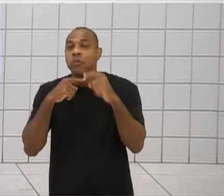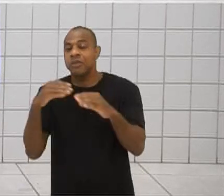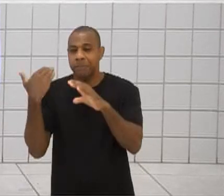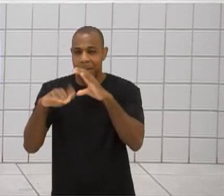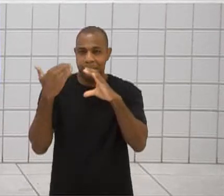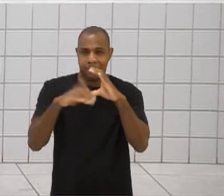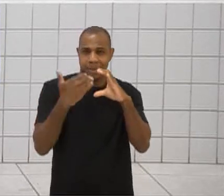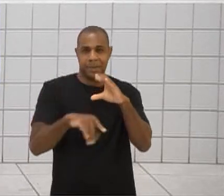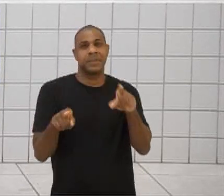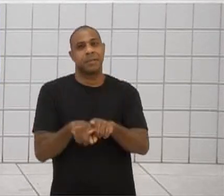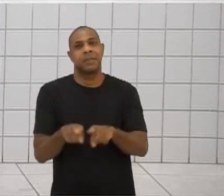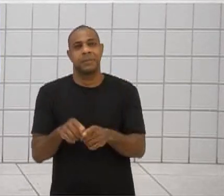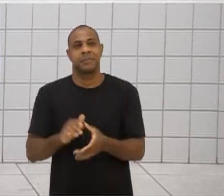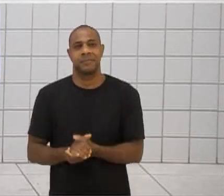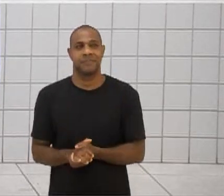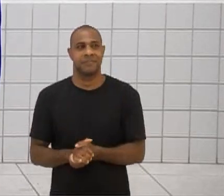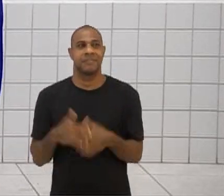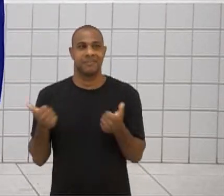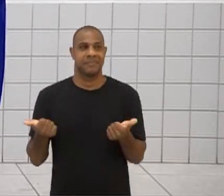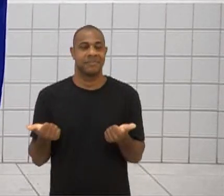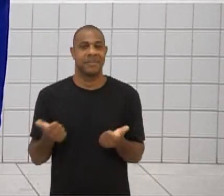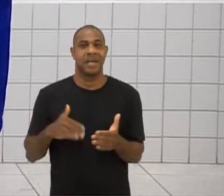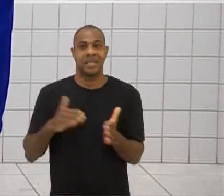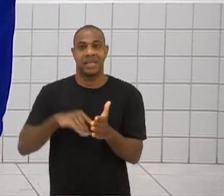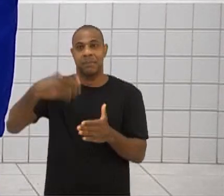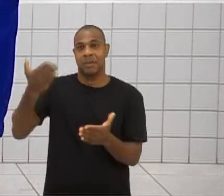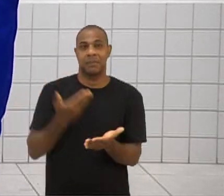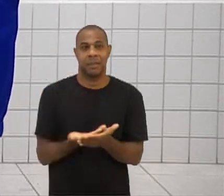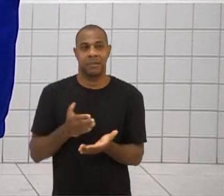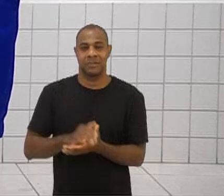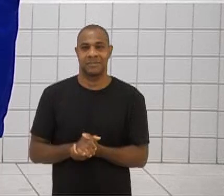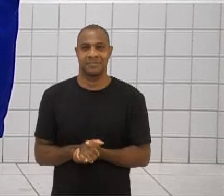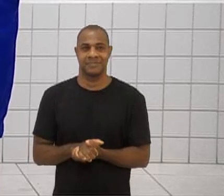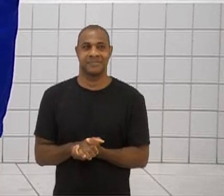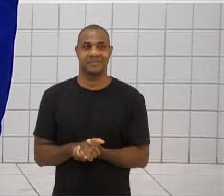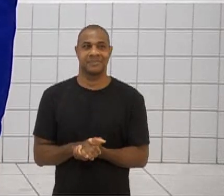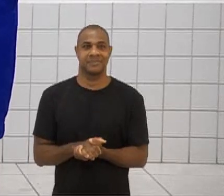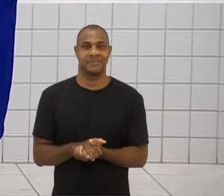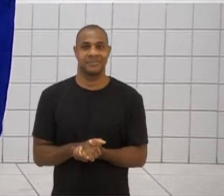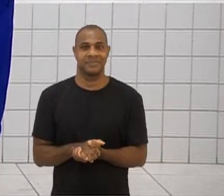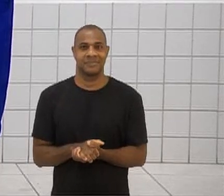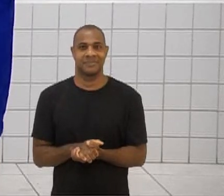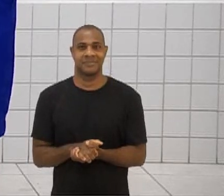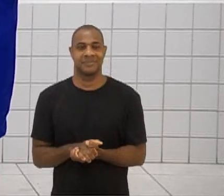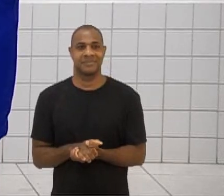para nós, tá bom? Muito obrigada e fiquem bem. Tchau, tchau.